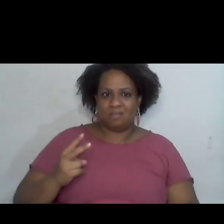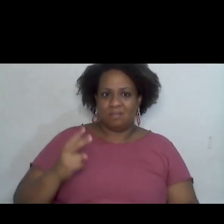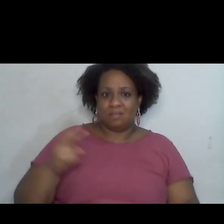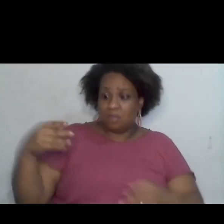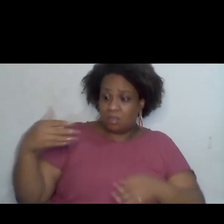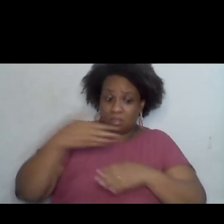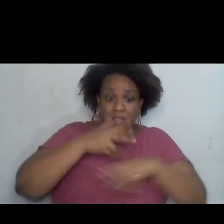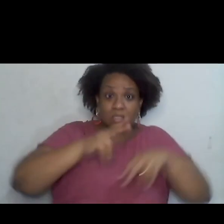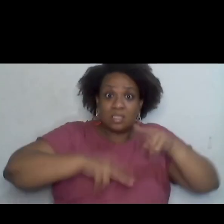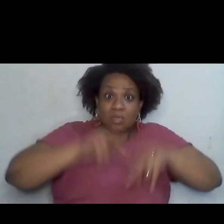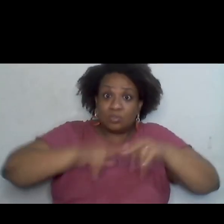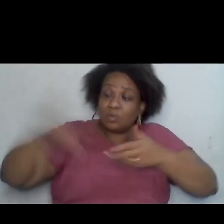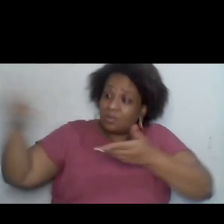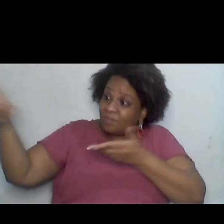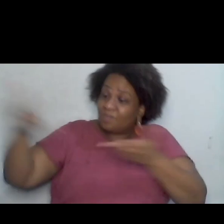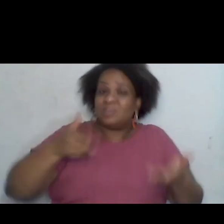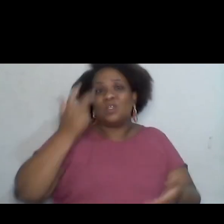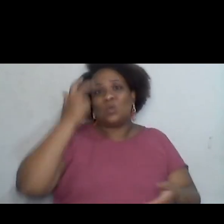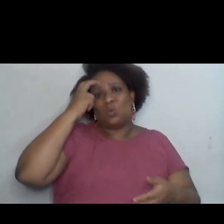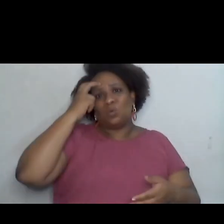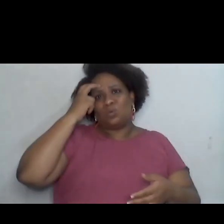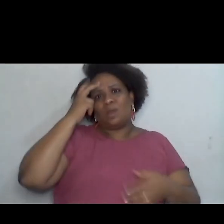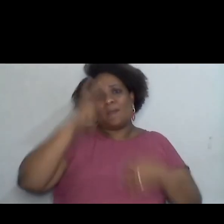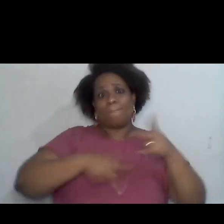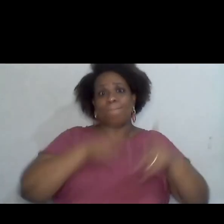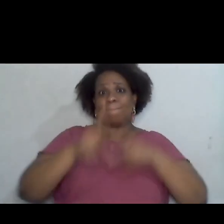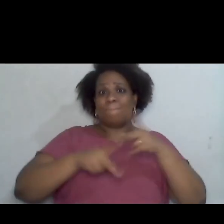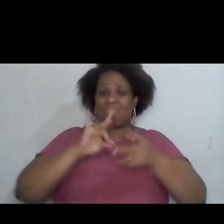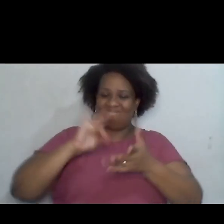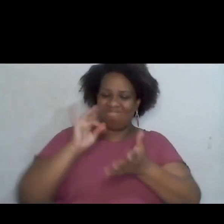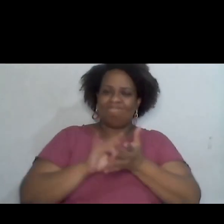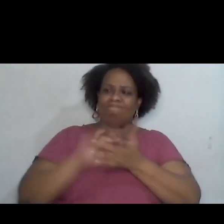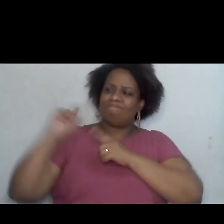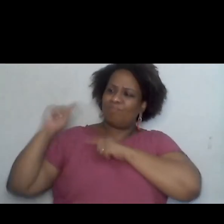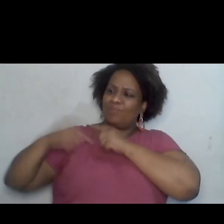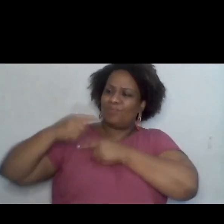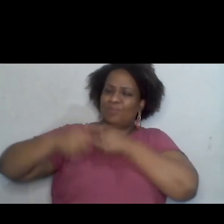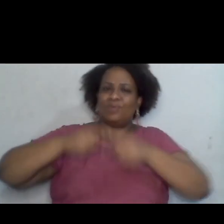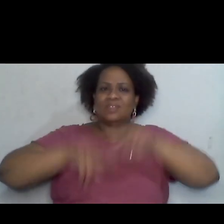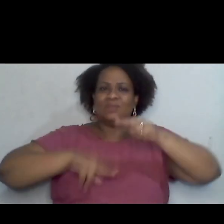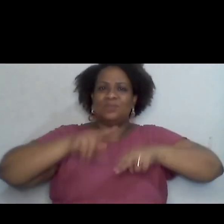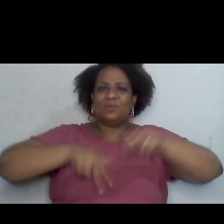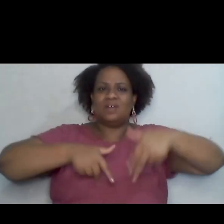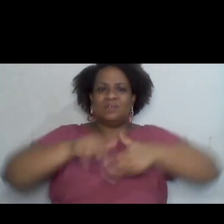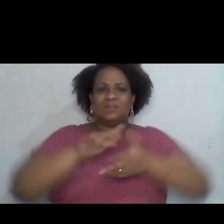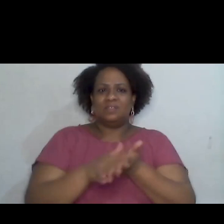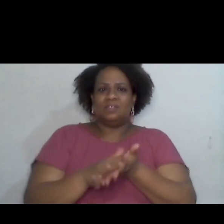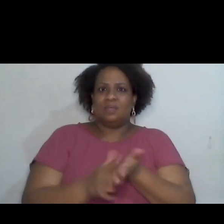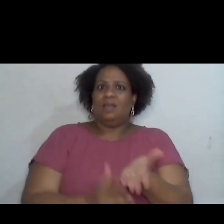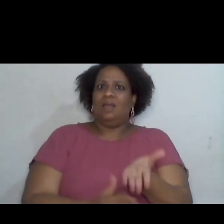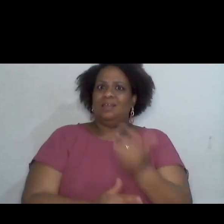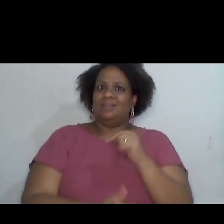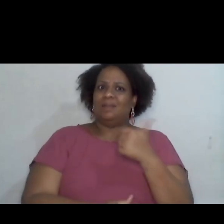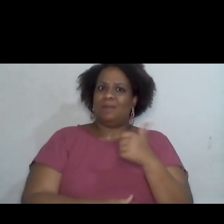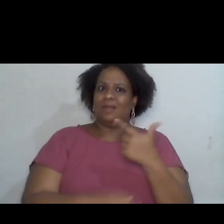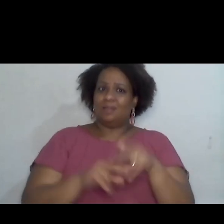do São João a cultura popular, a cultura raiz, a cultura das quadrilhas juninas, do samba junino. É esse o nosso trabalho, é por isso que